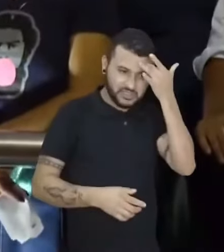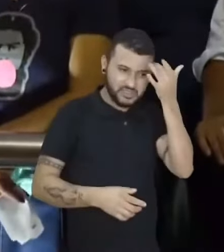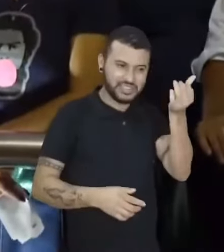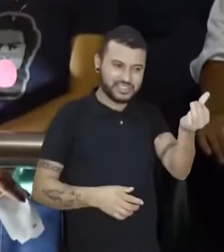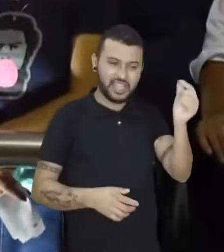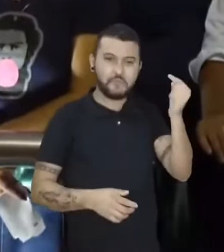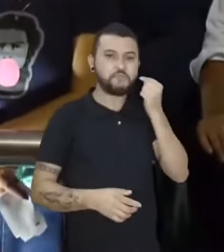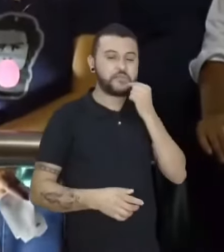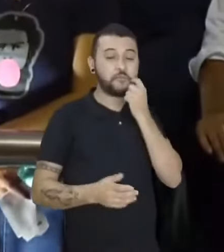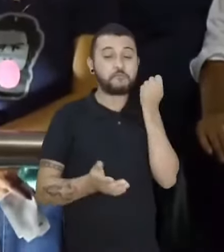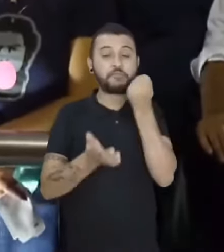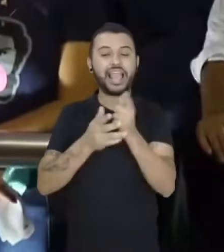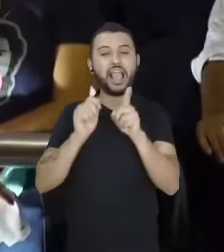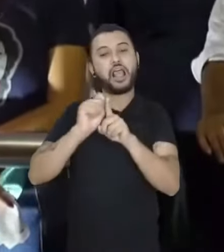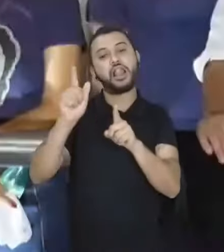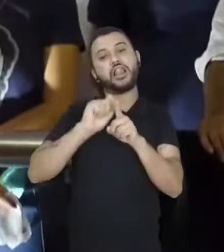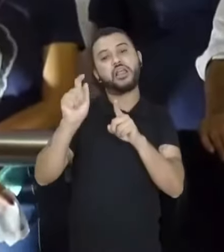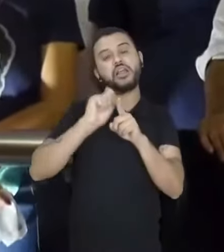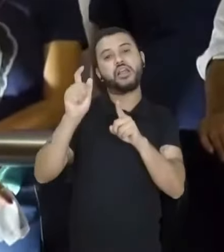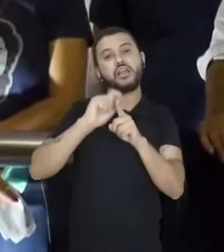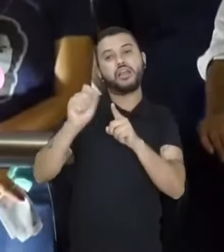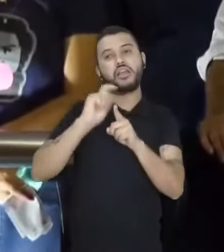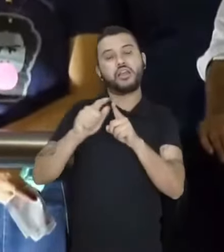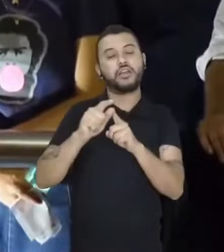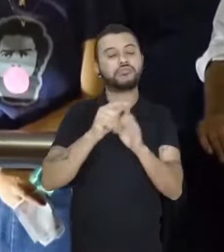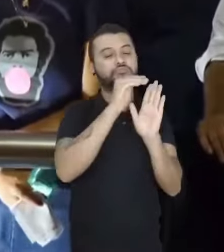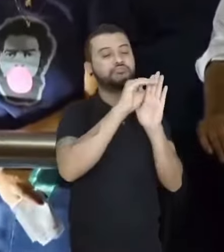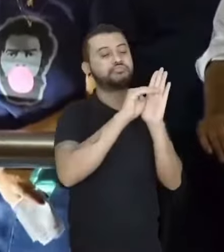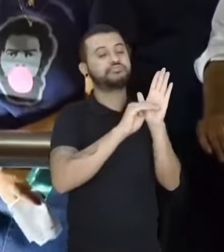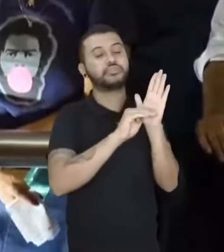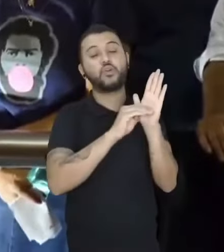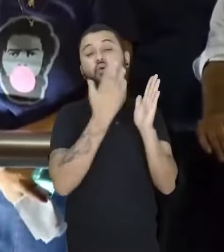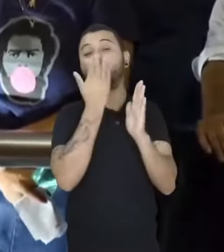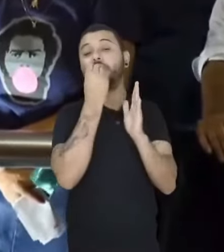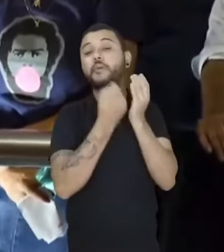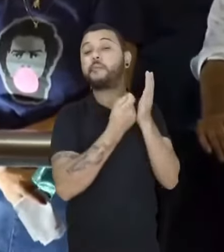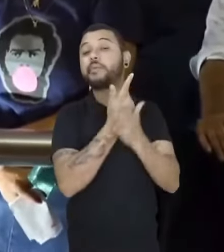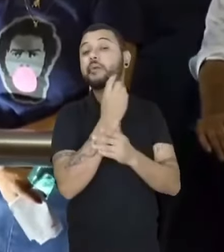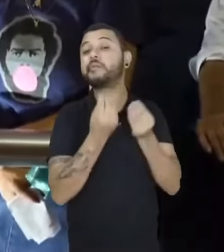pagar 2,5 de aluguel, ele não vai sobrar muito para ele comer, não.